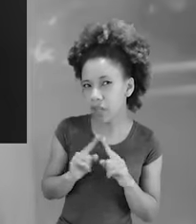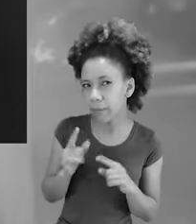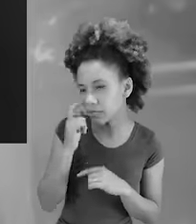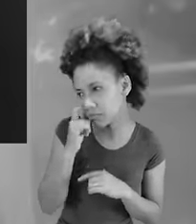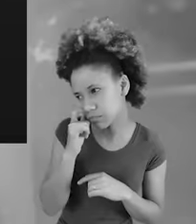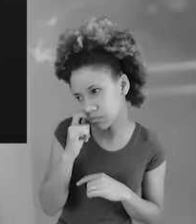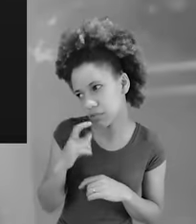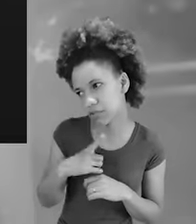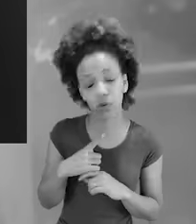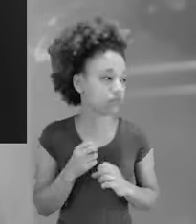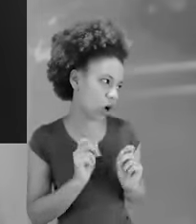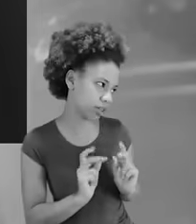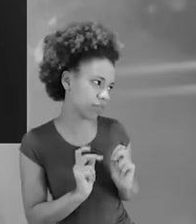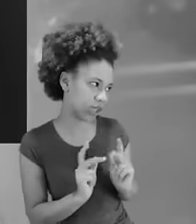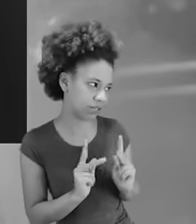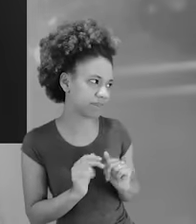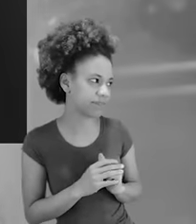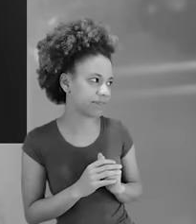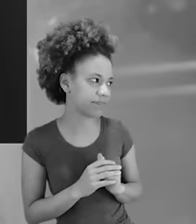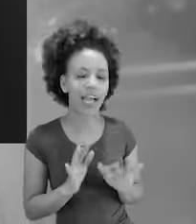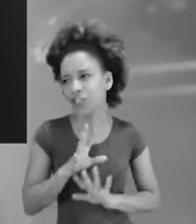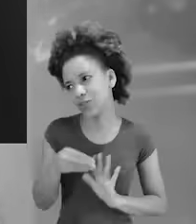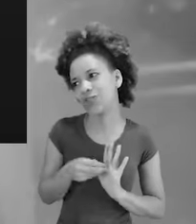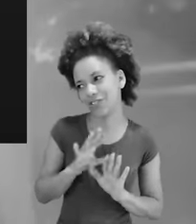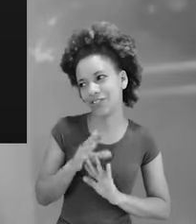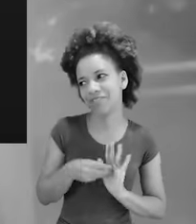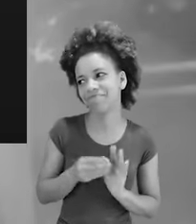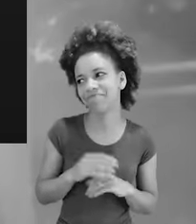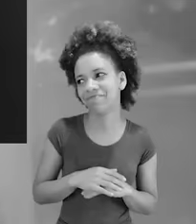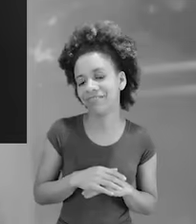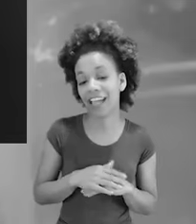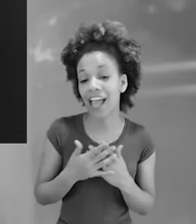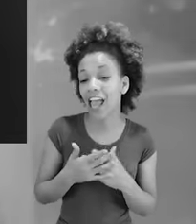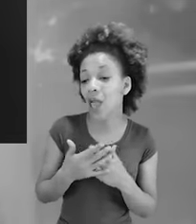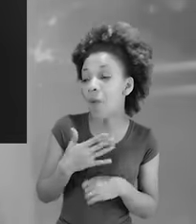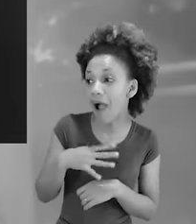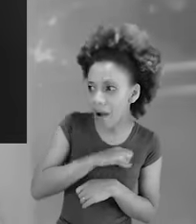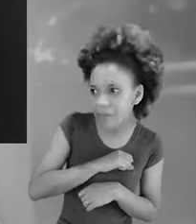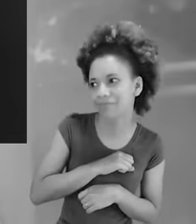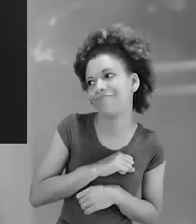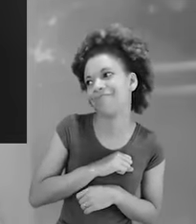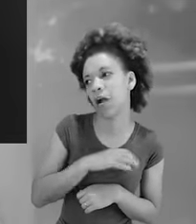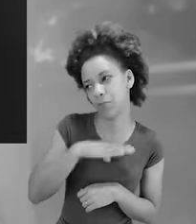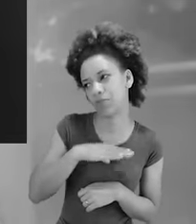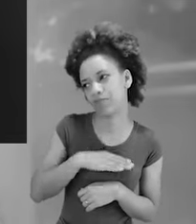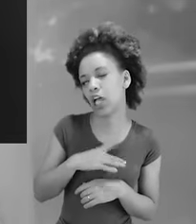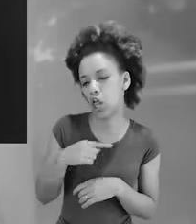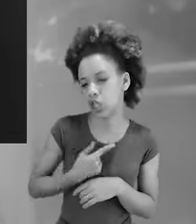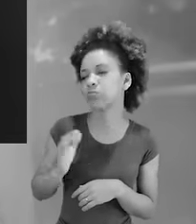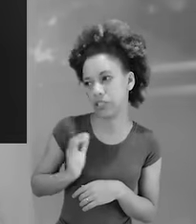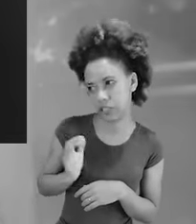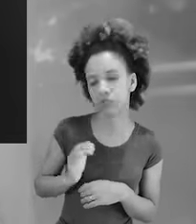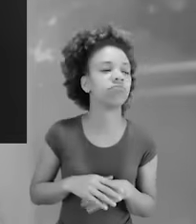Acho que somos o melhor país. Ok. Desculpa dizer-te. Não. A todos os níveis. Eu estou aqui. Eu sou muito fã de Portugal. Gastronomicamente falando, somos muito